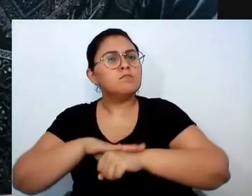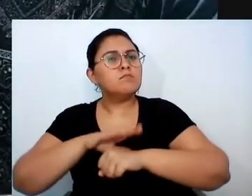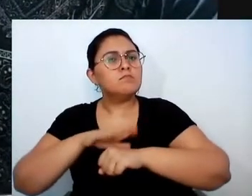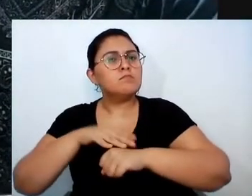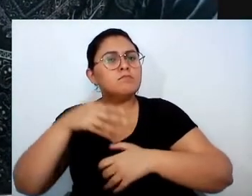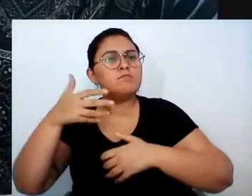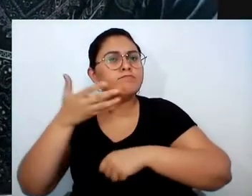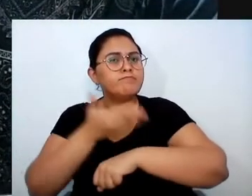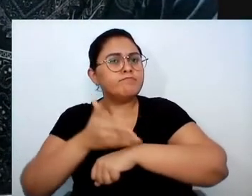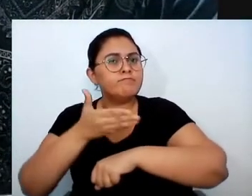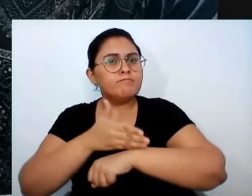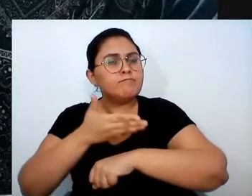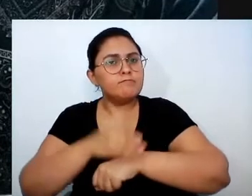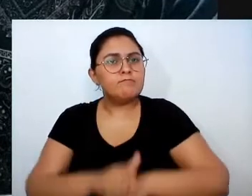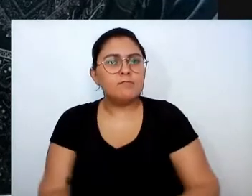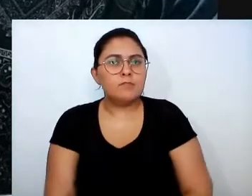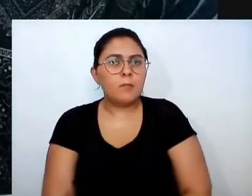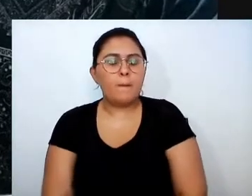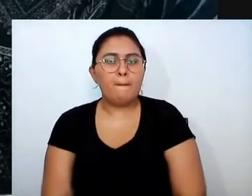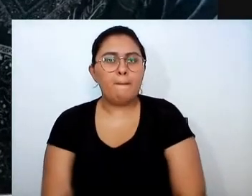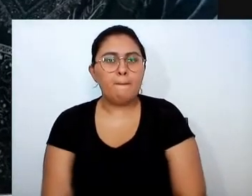eu ainda estou,